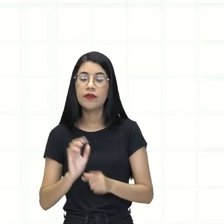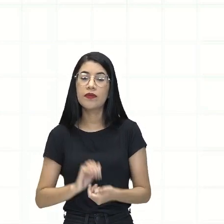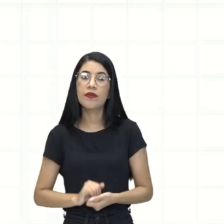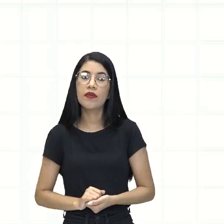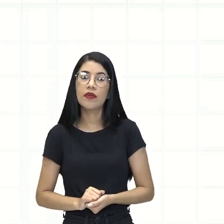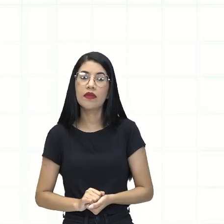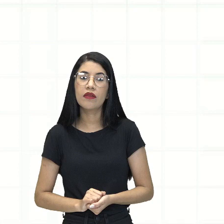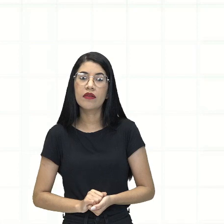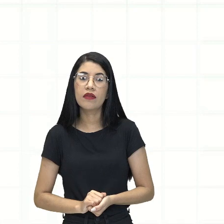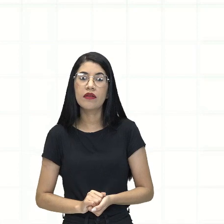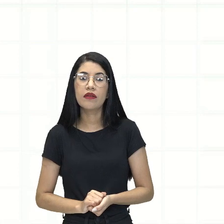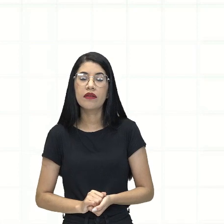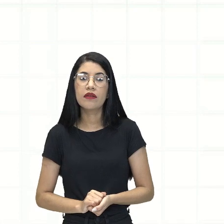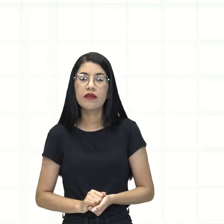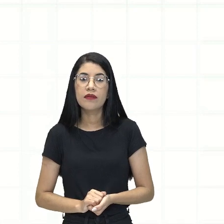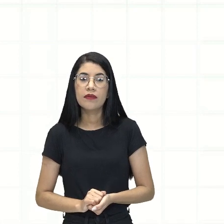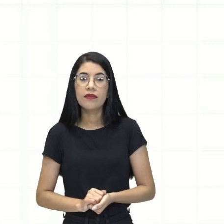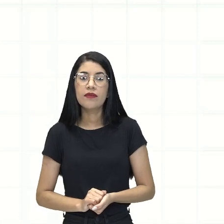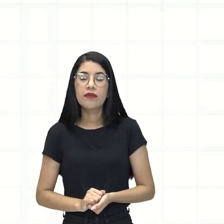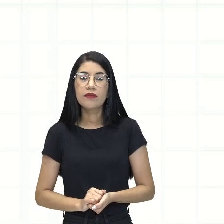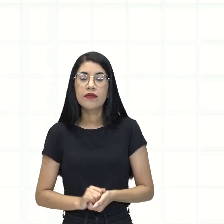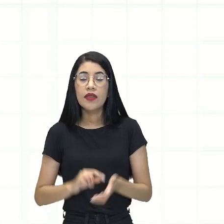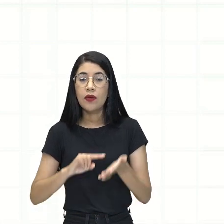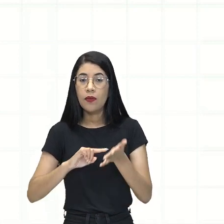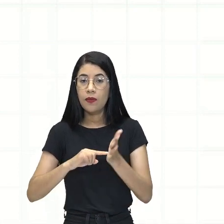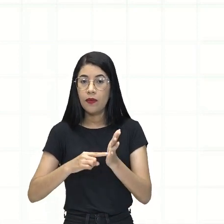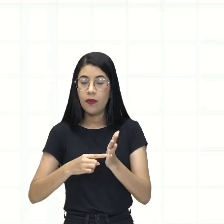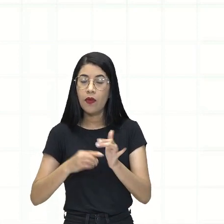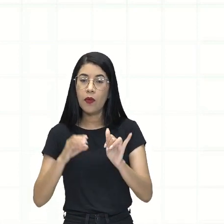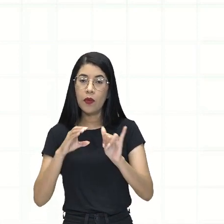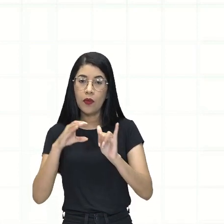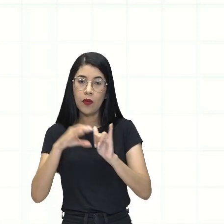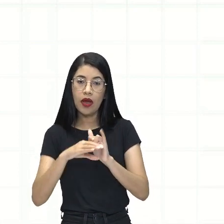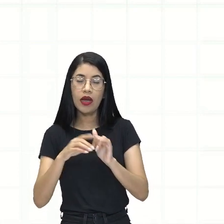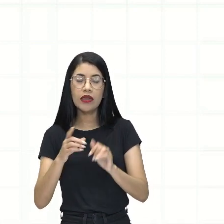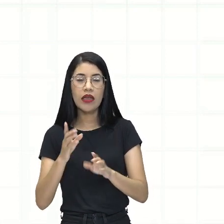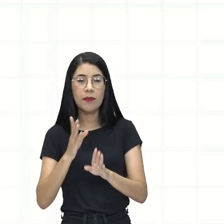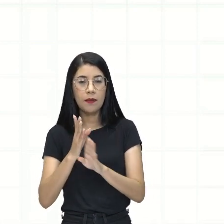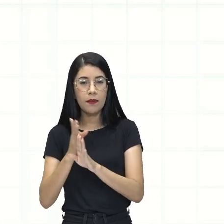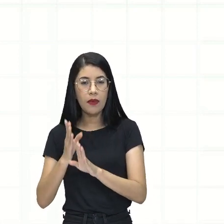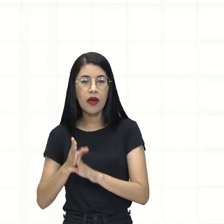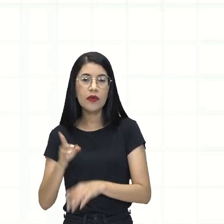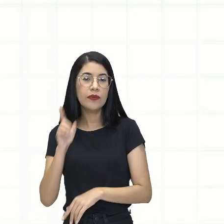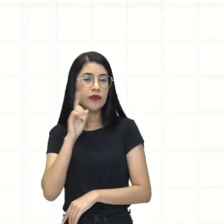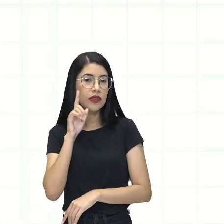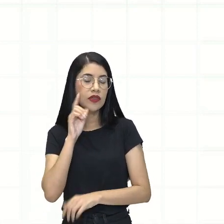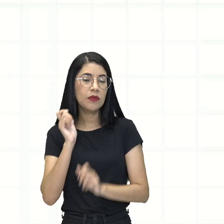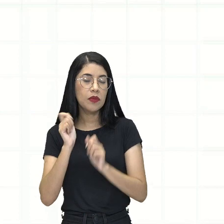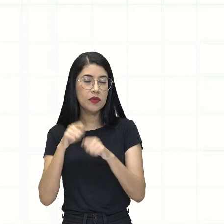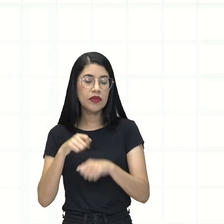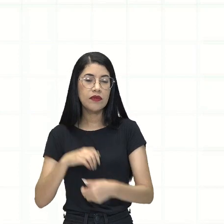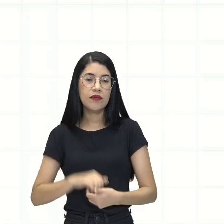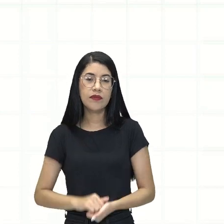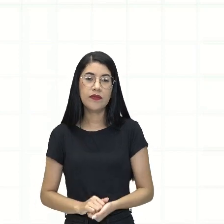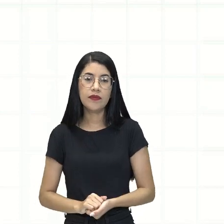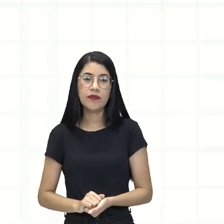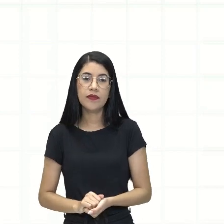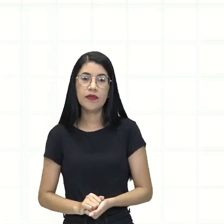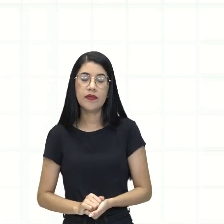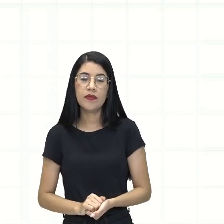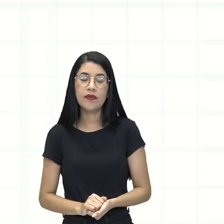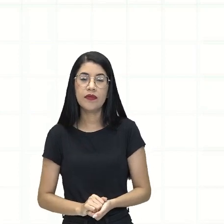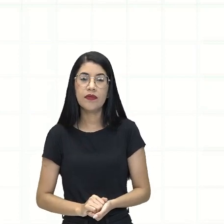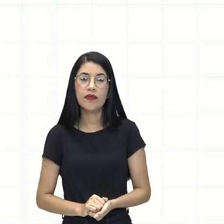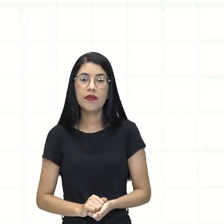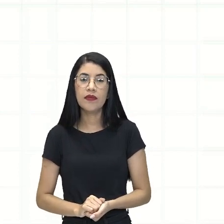de máquinas térmicas encontradas aí no nosso dia a dia, tá? Essas máquinas